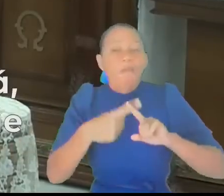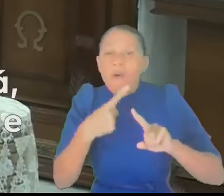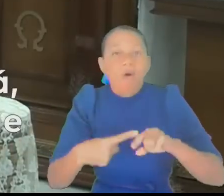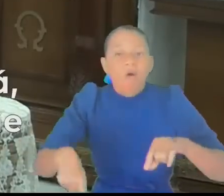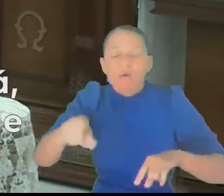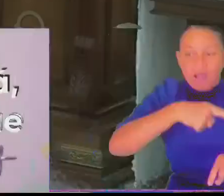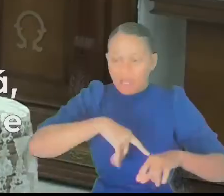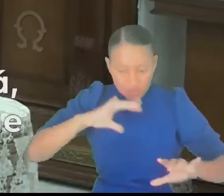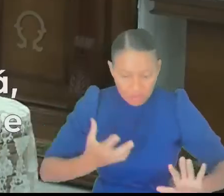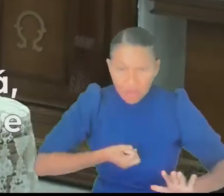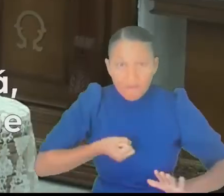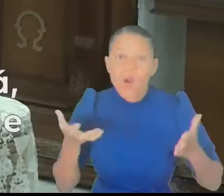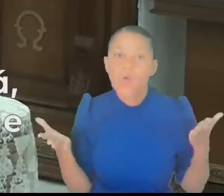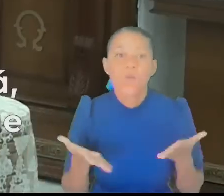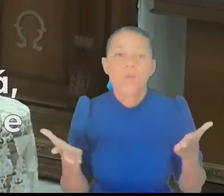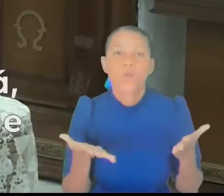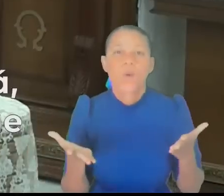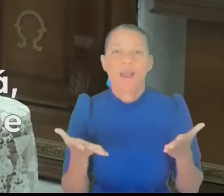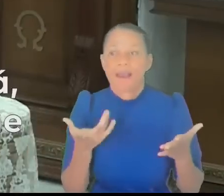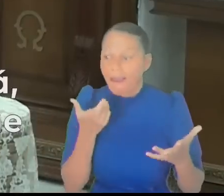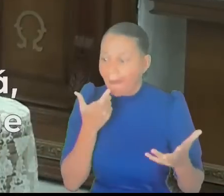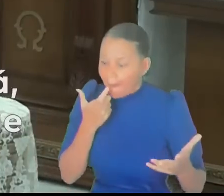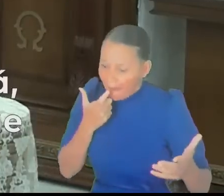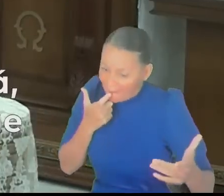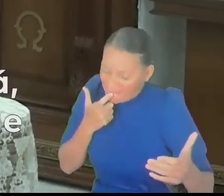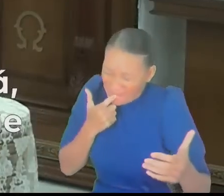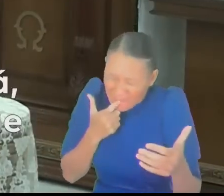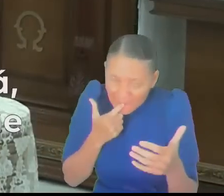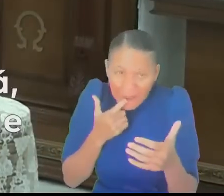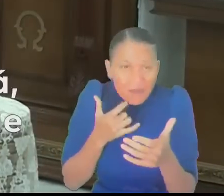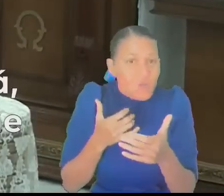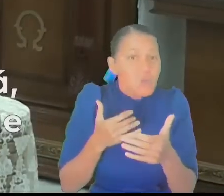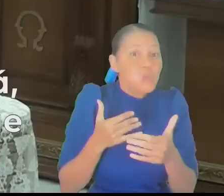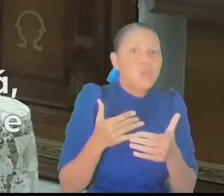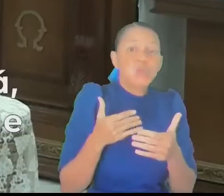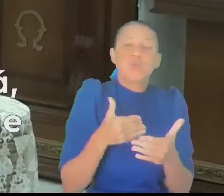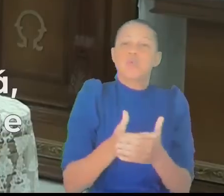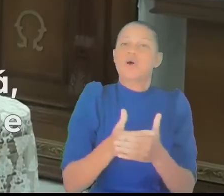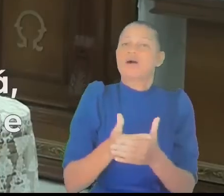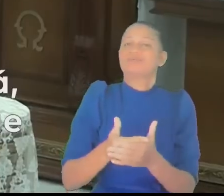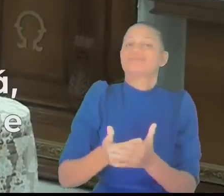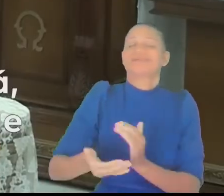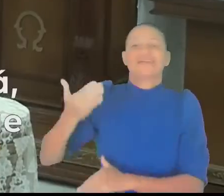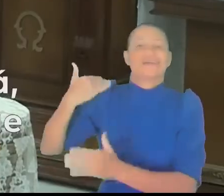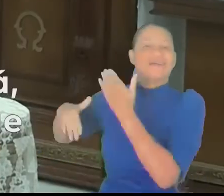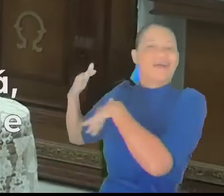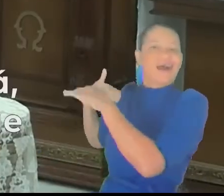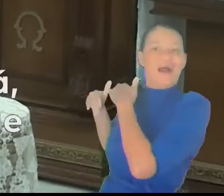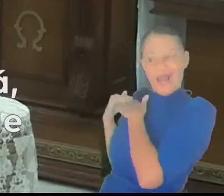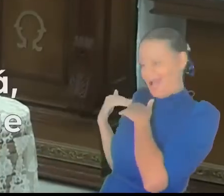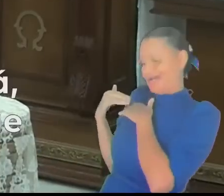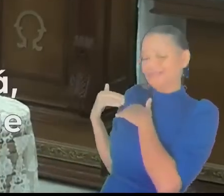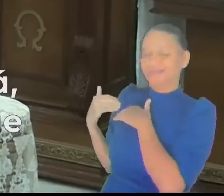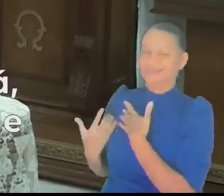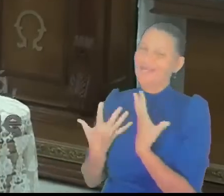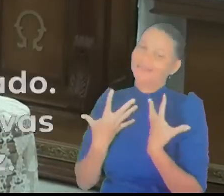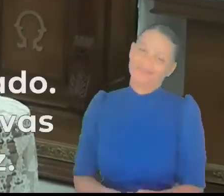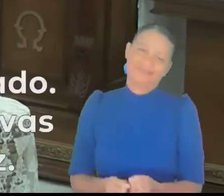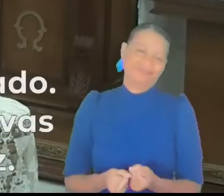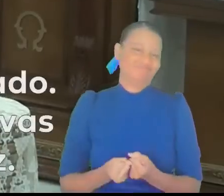está agora mais perto de nós do que quando aceitamos a